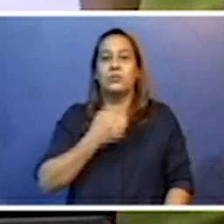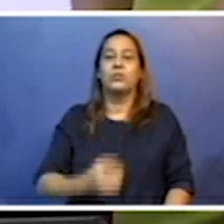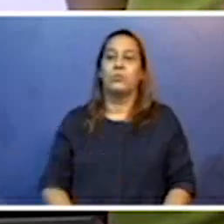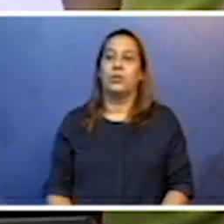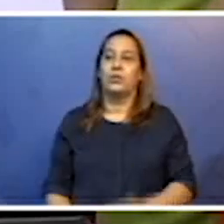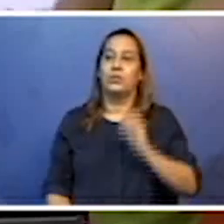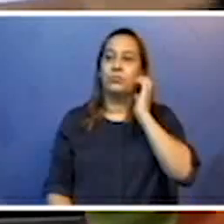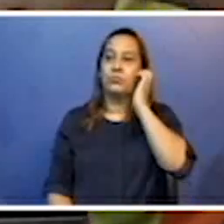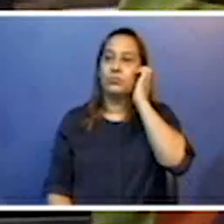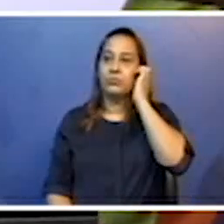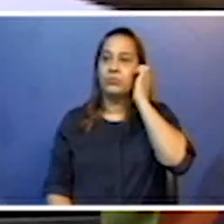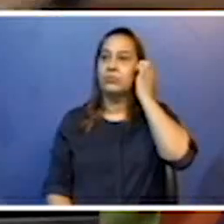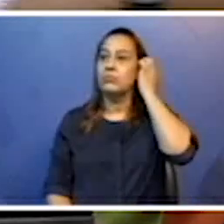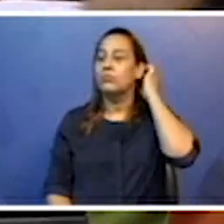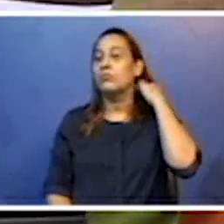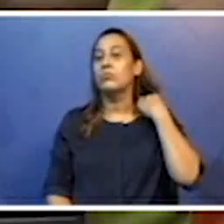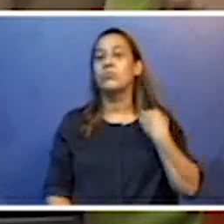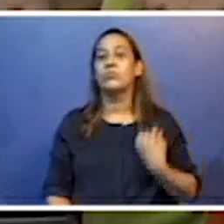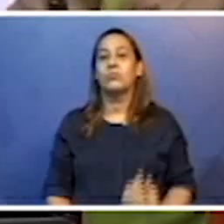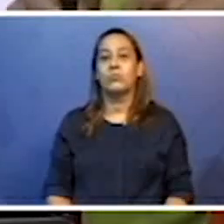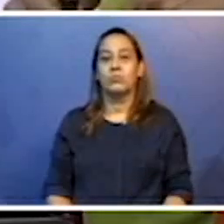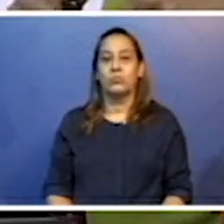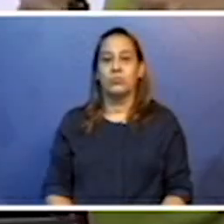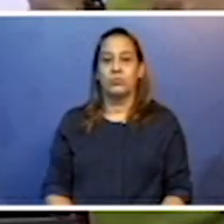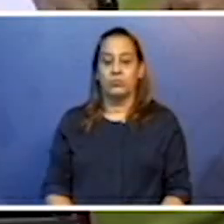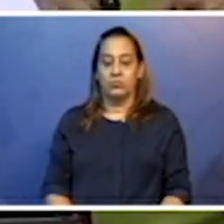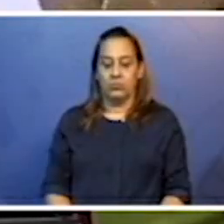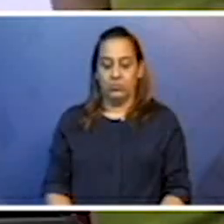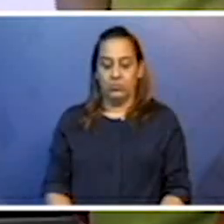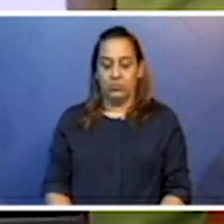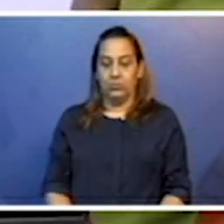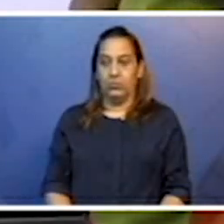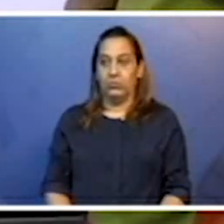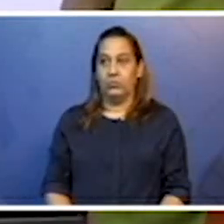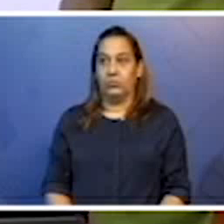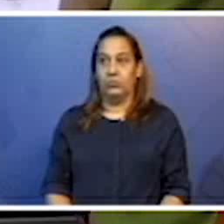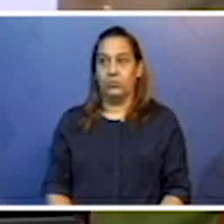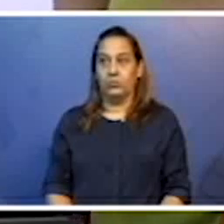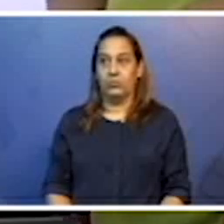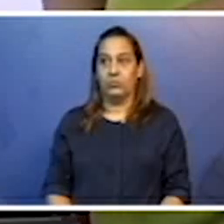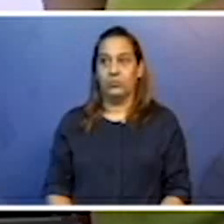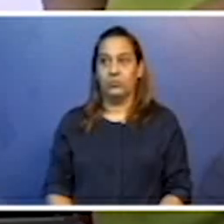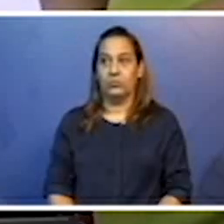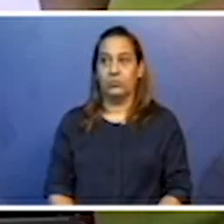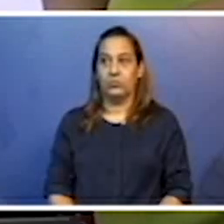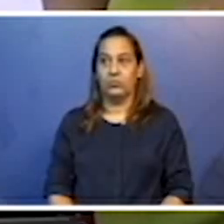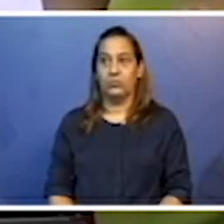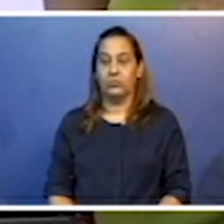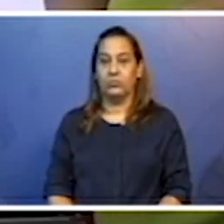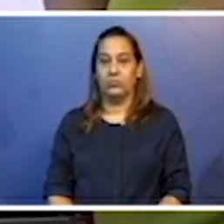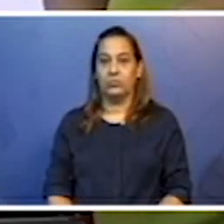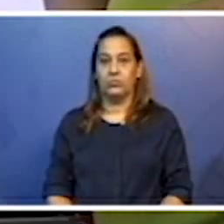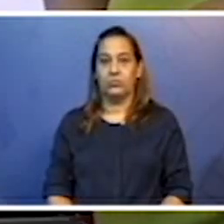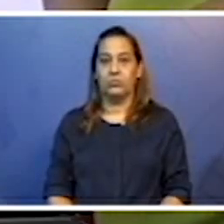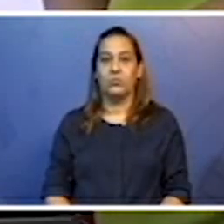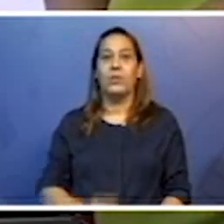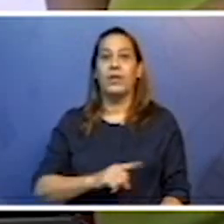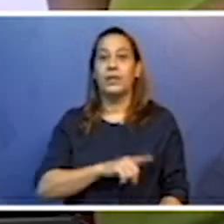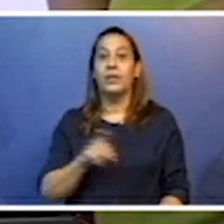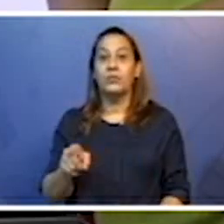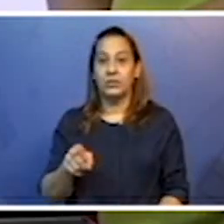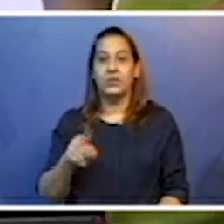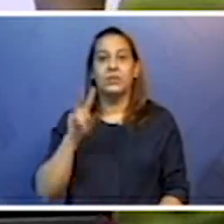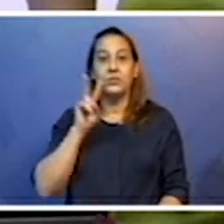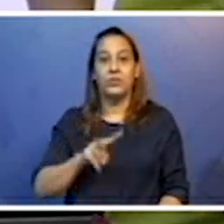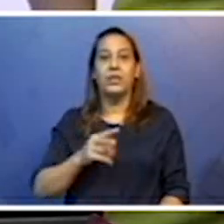pacotes, tá? Aí, na sua apostila, depois você vê qual é o jeito melhor de colocar essa resposta, tá